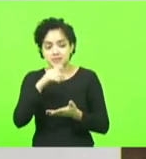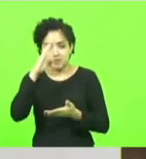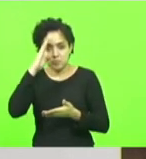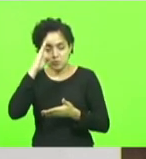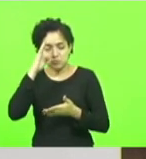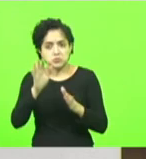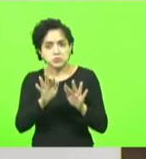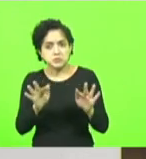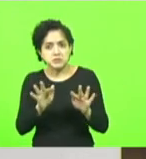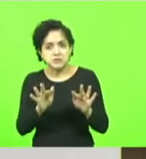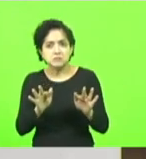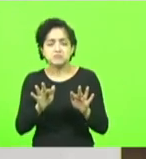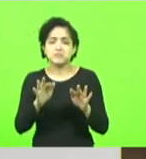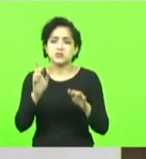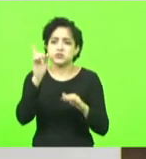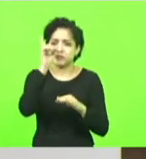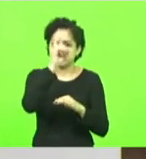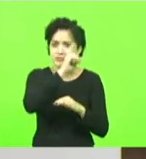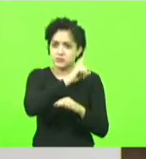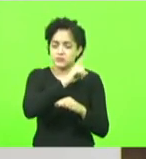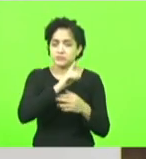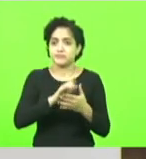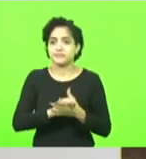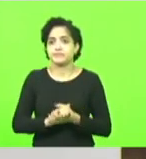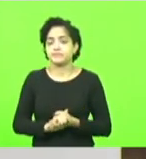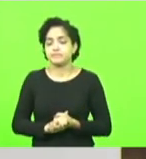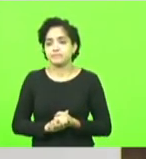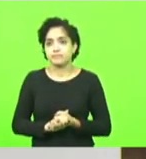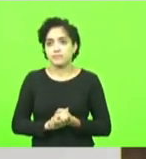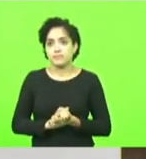praça é sempre complicado.